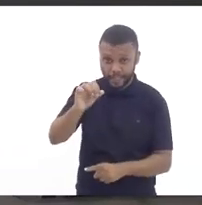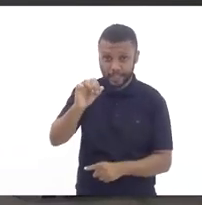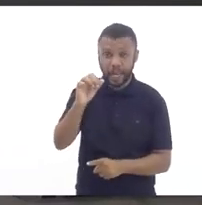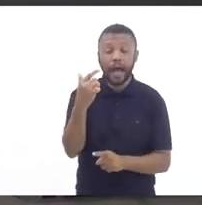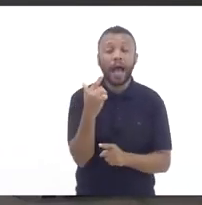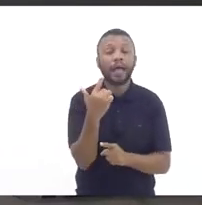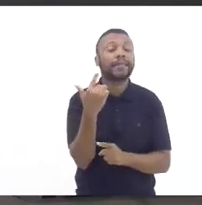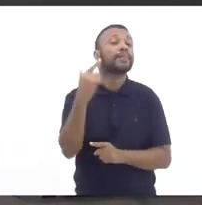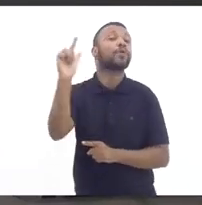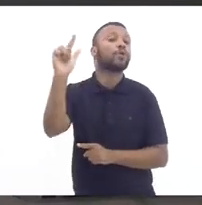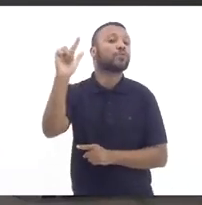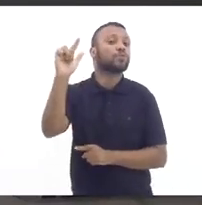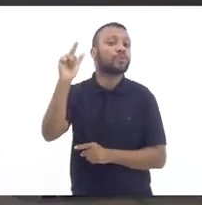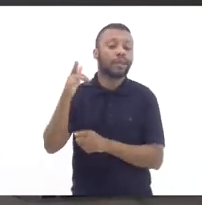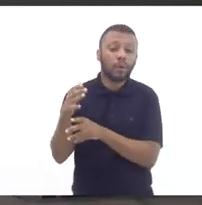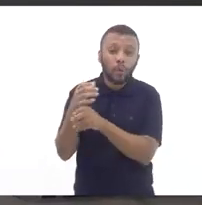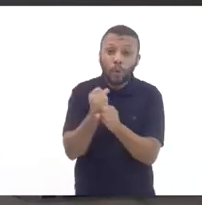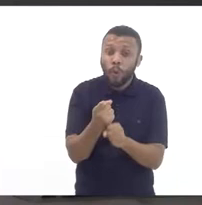R$ 1.179.000. O valor é